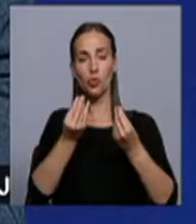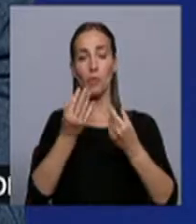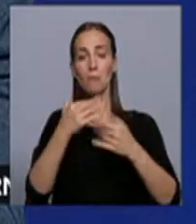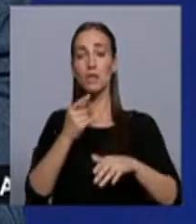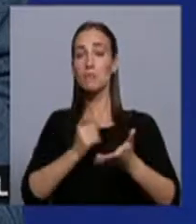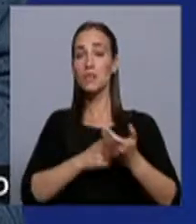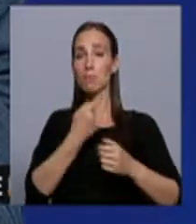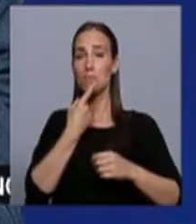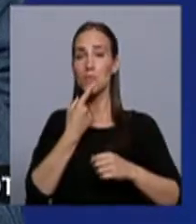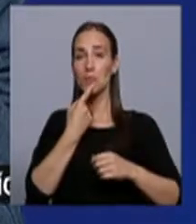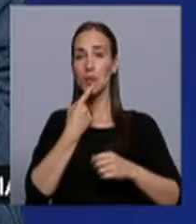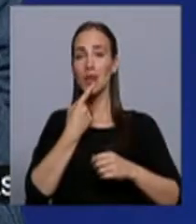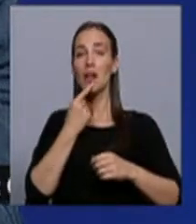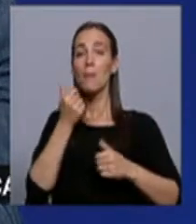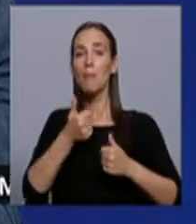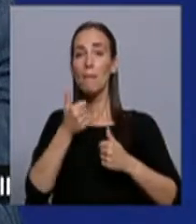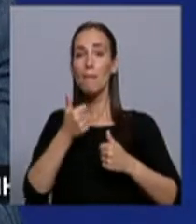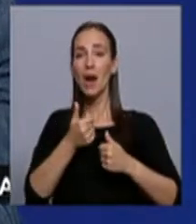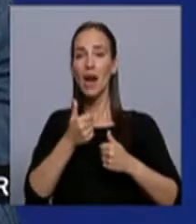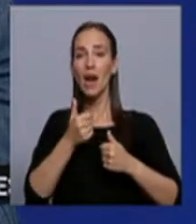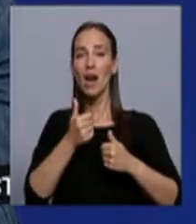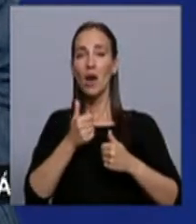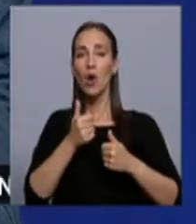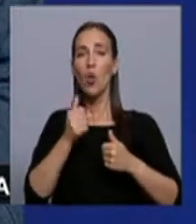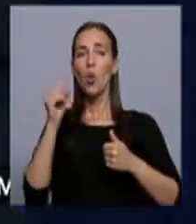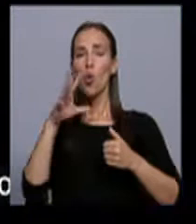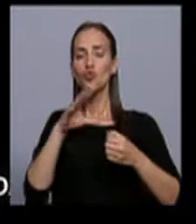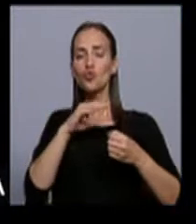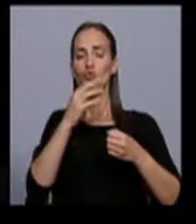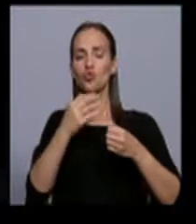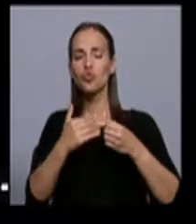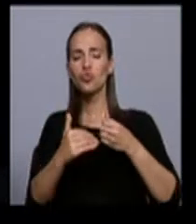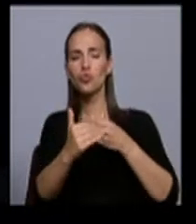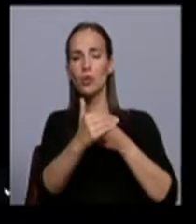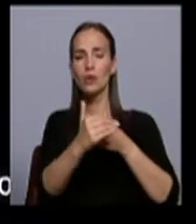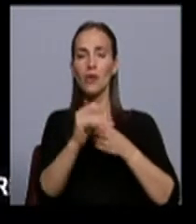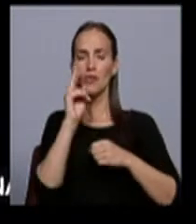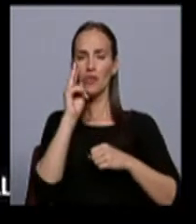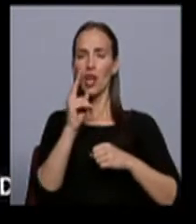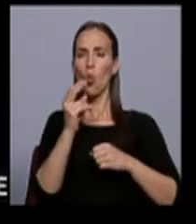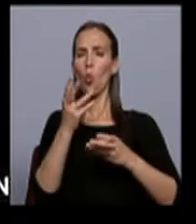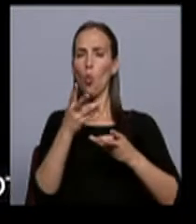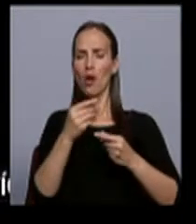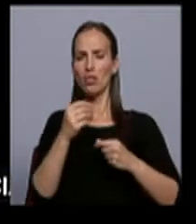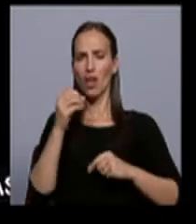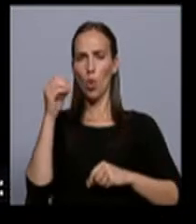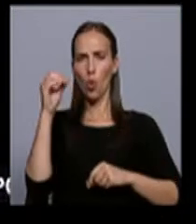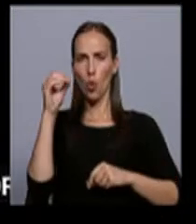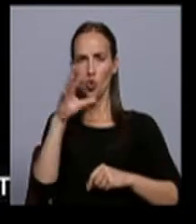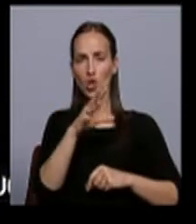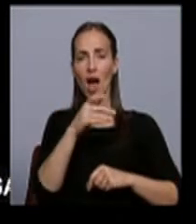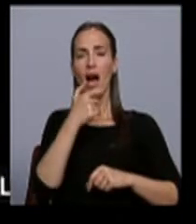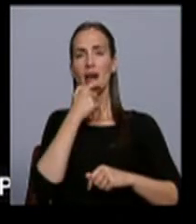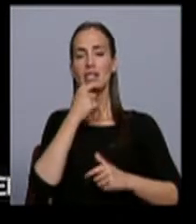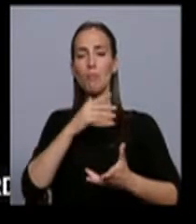planeta passar à frente de uma estrela dá muitas informações. É verdade, mas para isso é preciso que se perceba muito bem aquela chamada curva de luz.